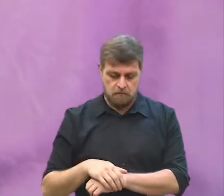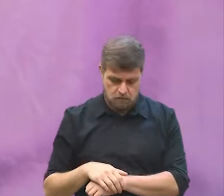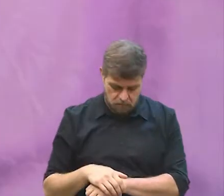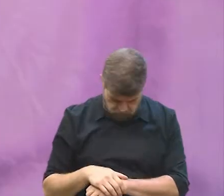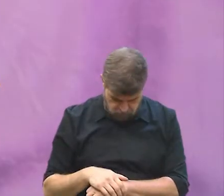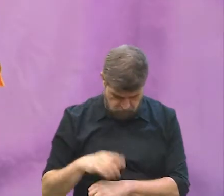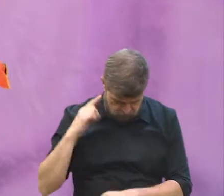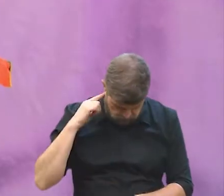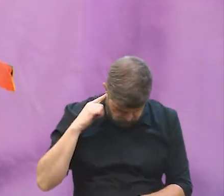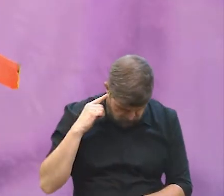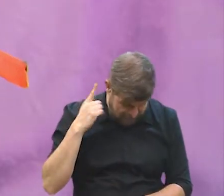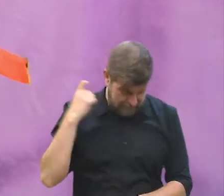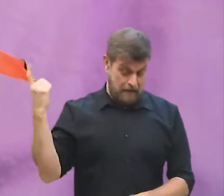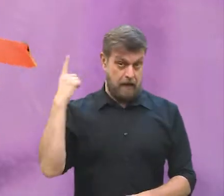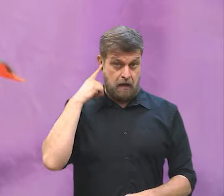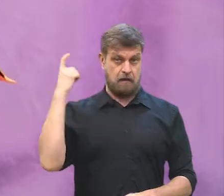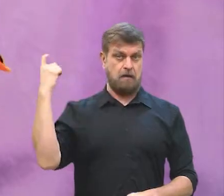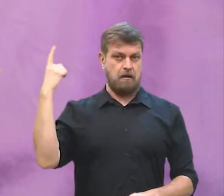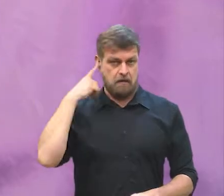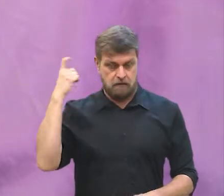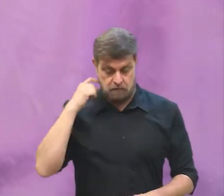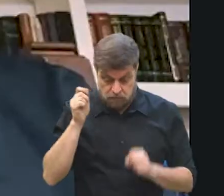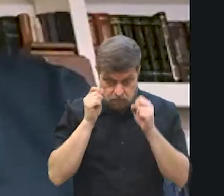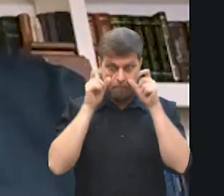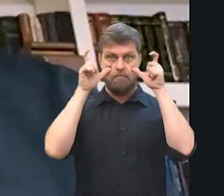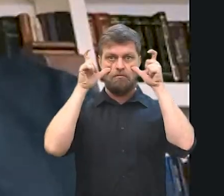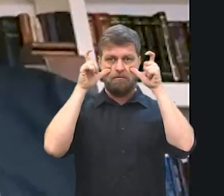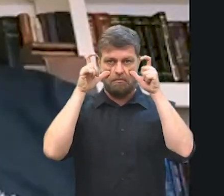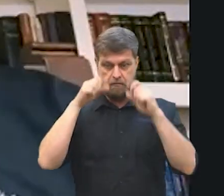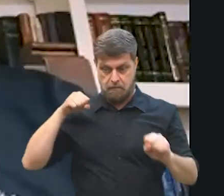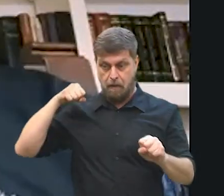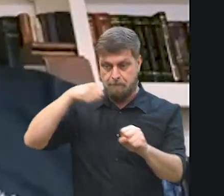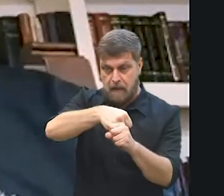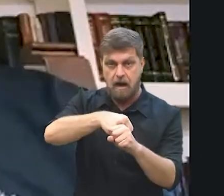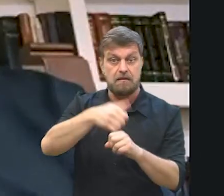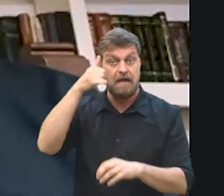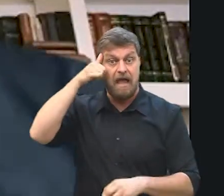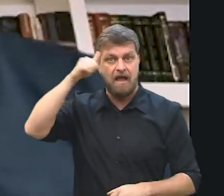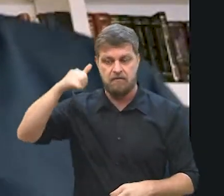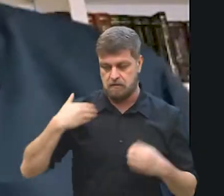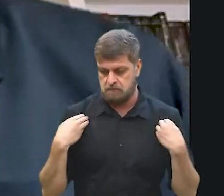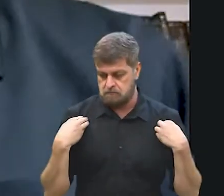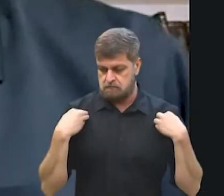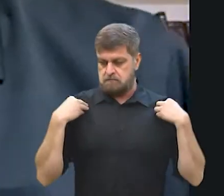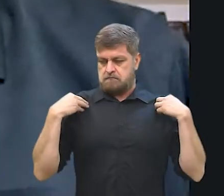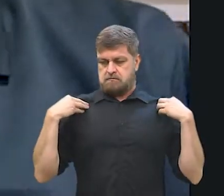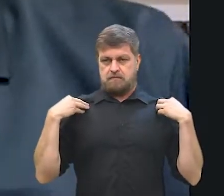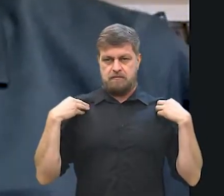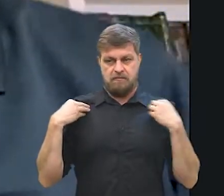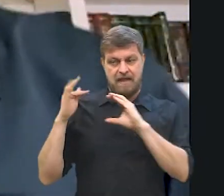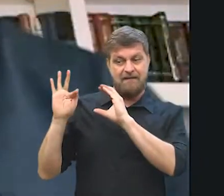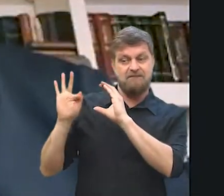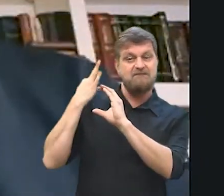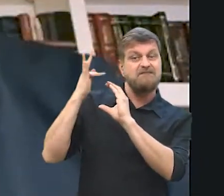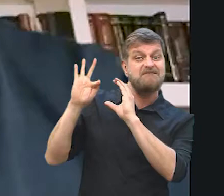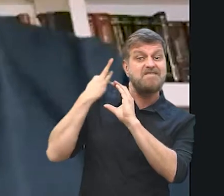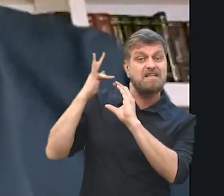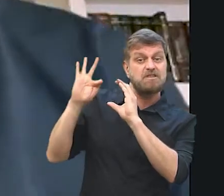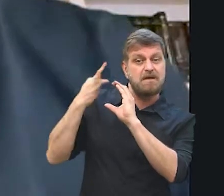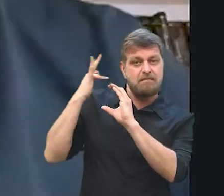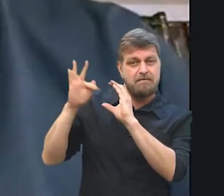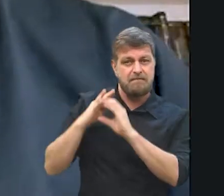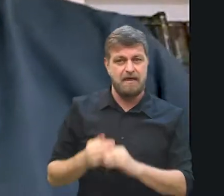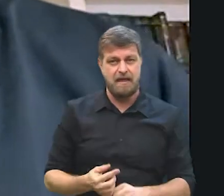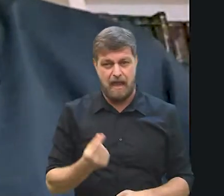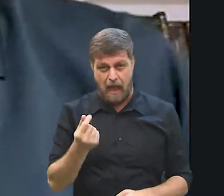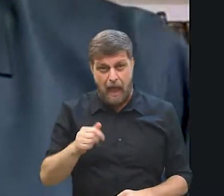na postura. E já desperta a para pessoa. você não bater o carro, para você manter a postura. É chamado de feedback. Isso é barato e